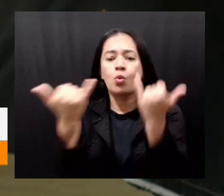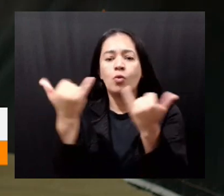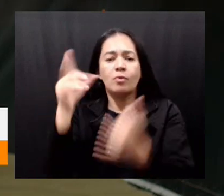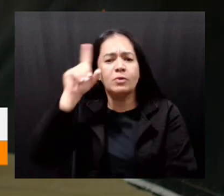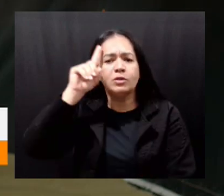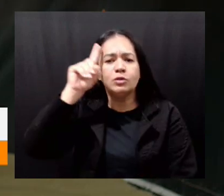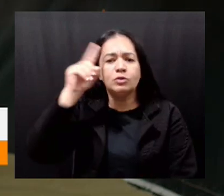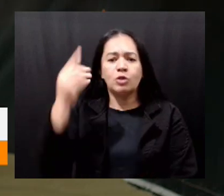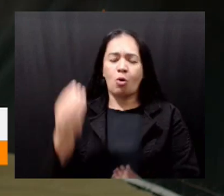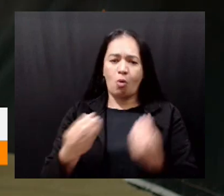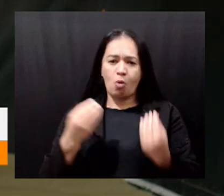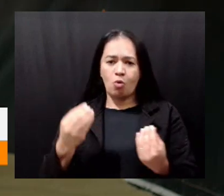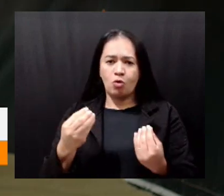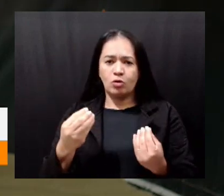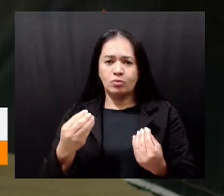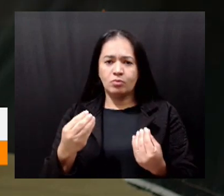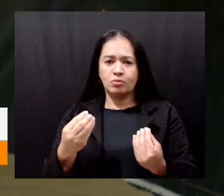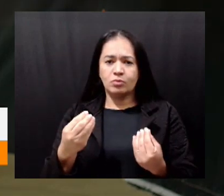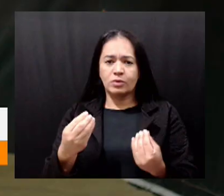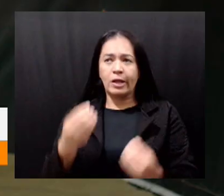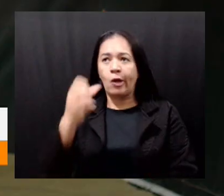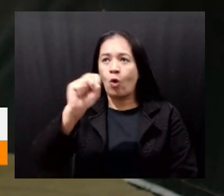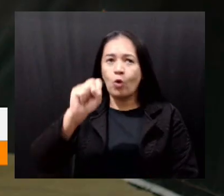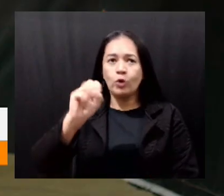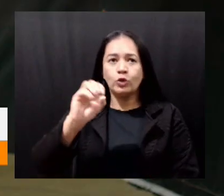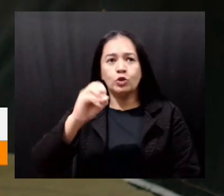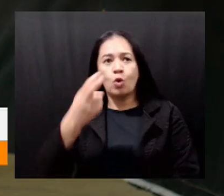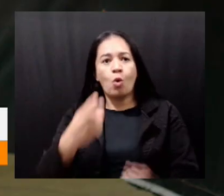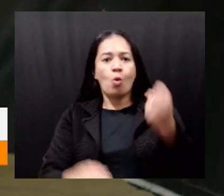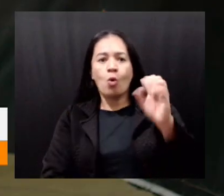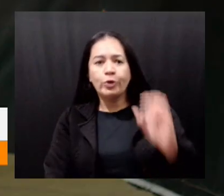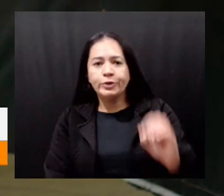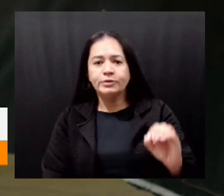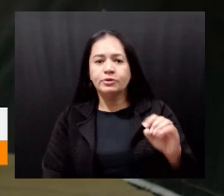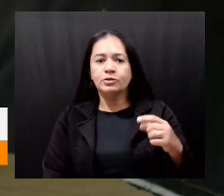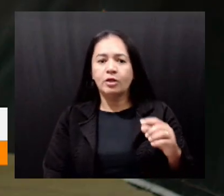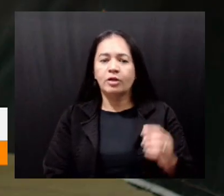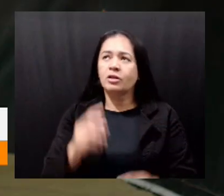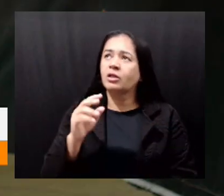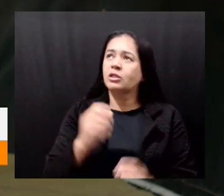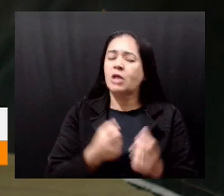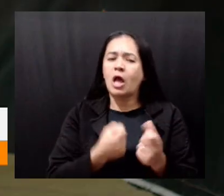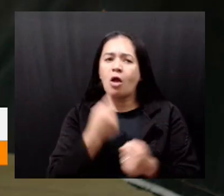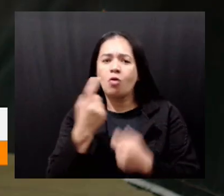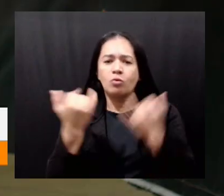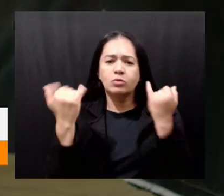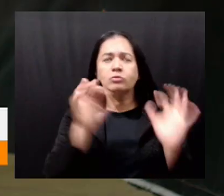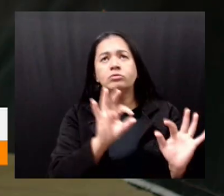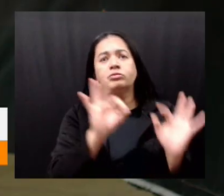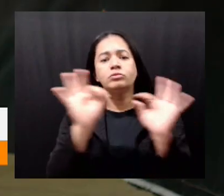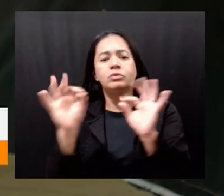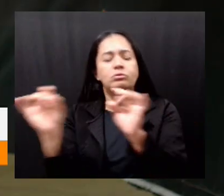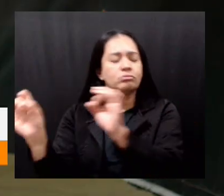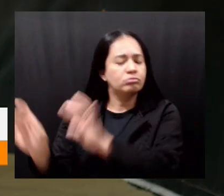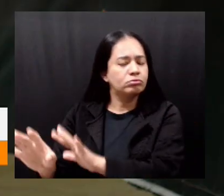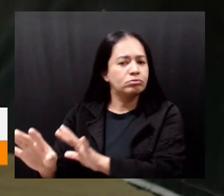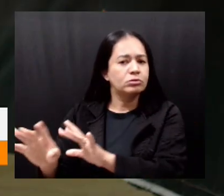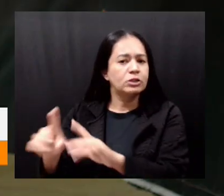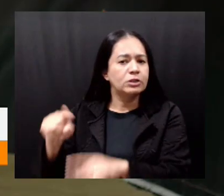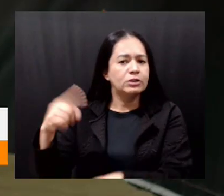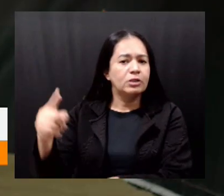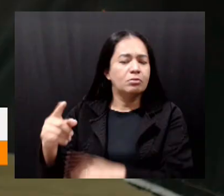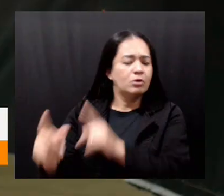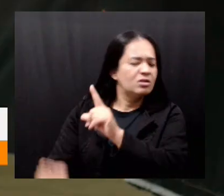elimina de vez, é 8, é 80, ou a gente vê um pouquinho só para saber o que está acontecendo e depois a gente tenta sair um pouco